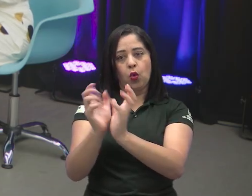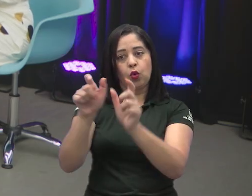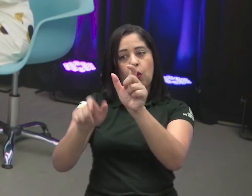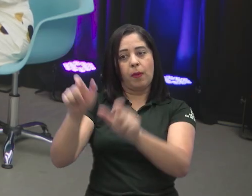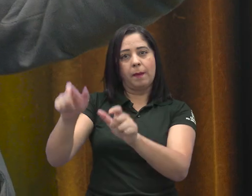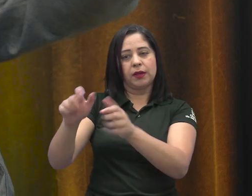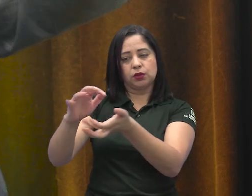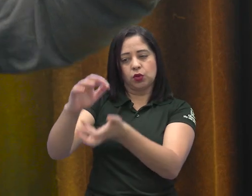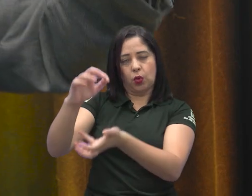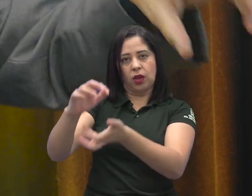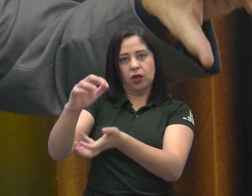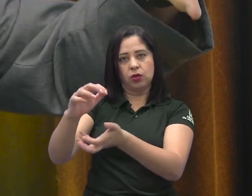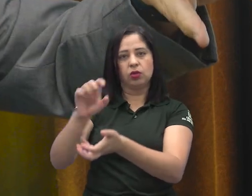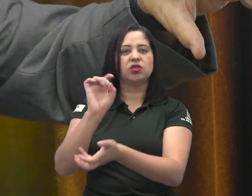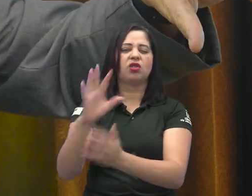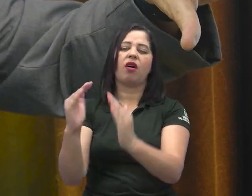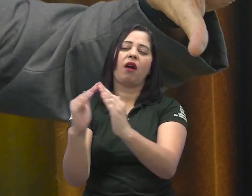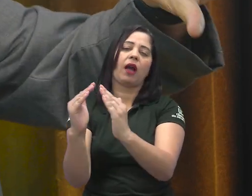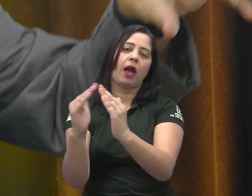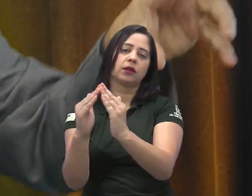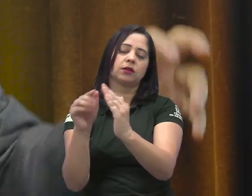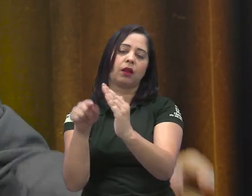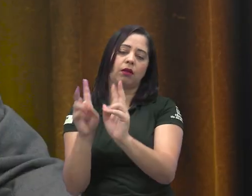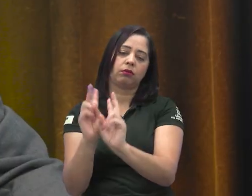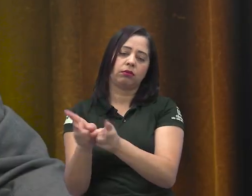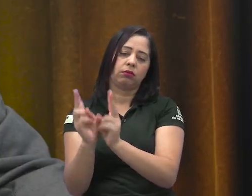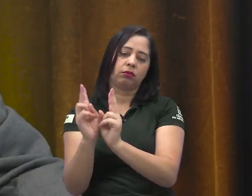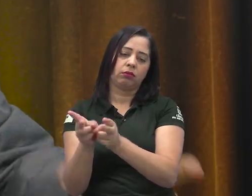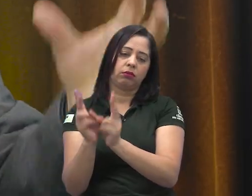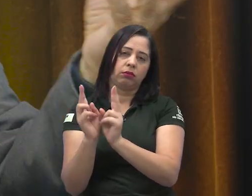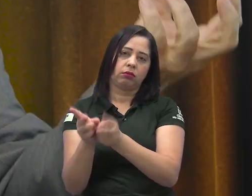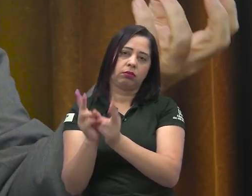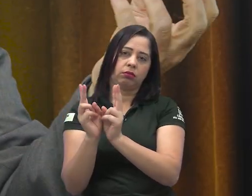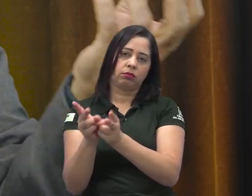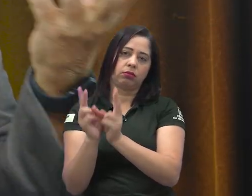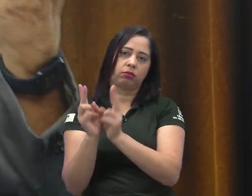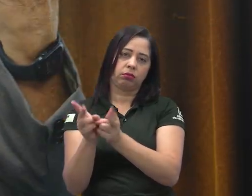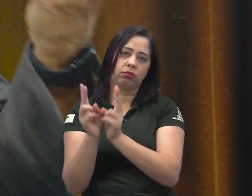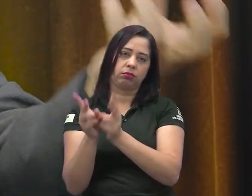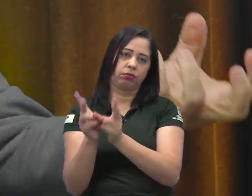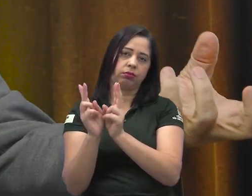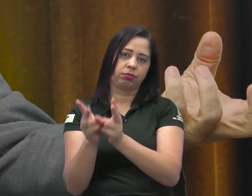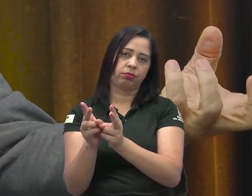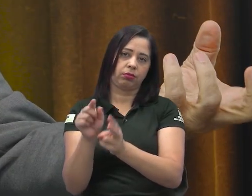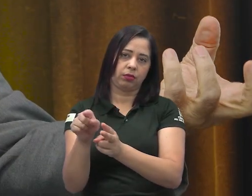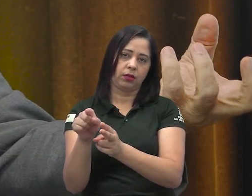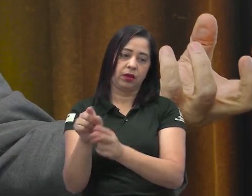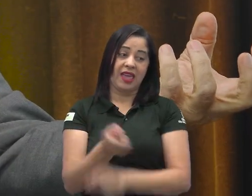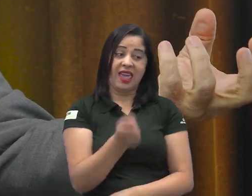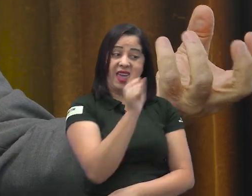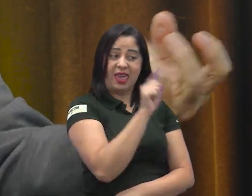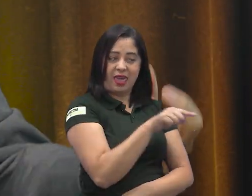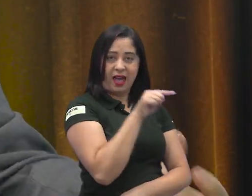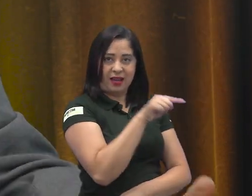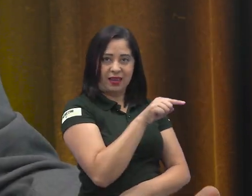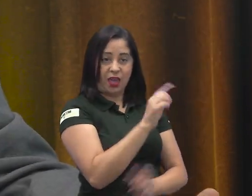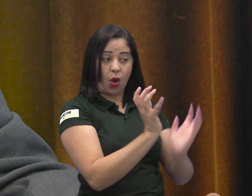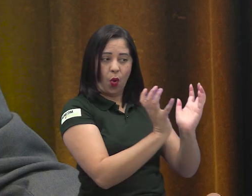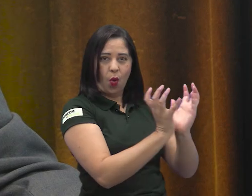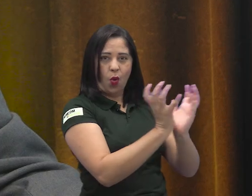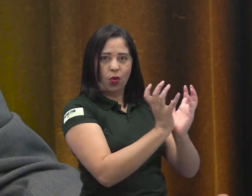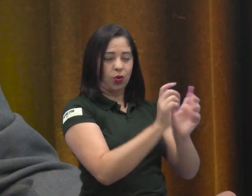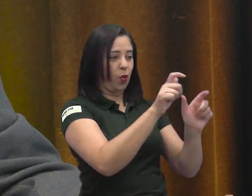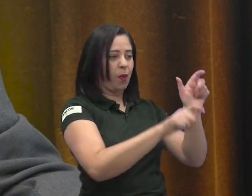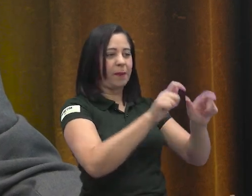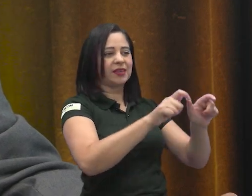doenças que ficam confinadas naquelas casas, tipo casa de repouso. Casa de repouso. E eles compararam o pessoal que ficava na casa de repouso com